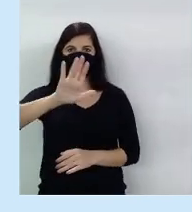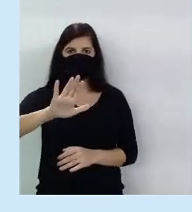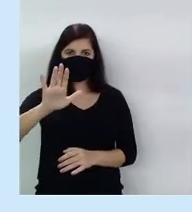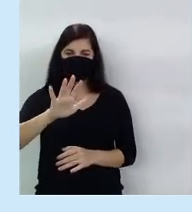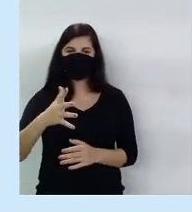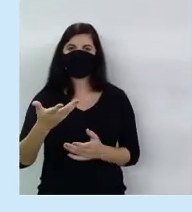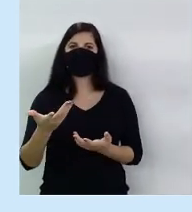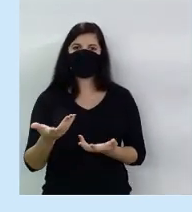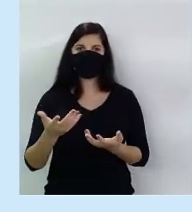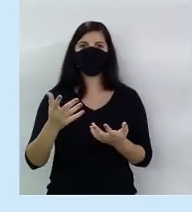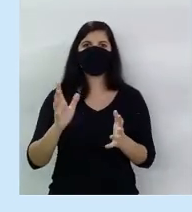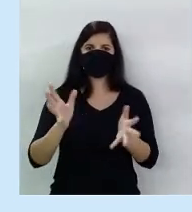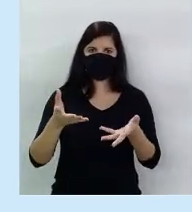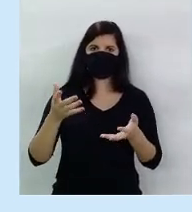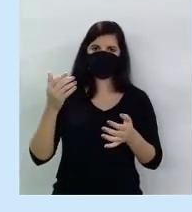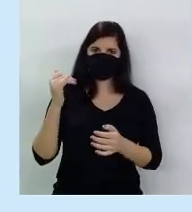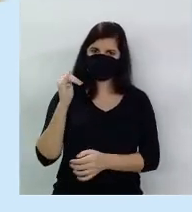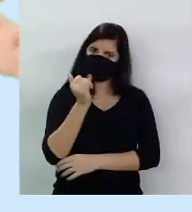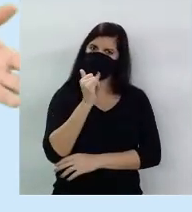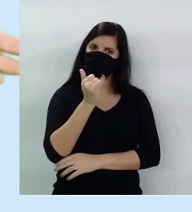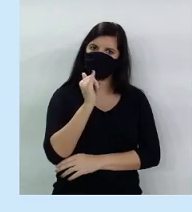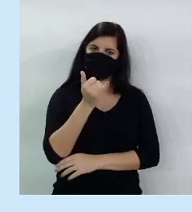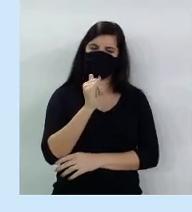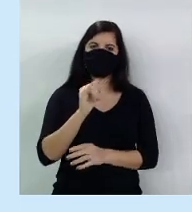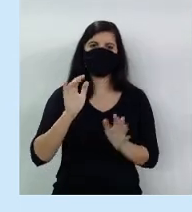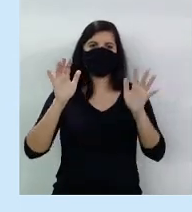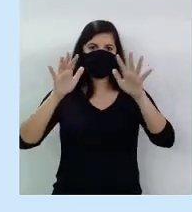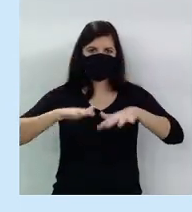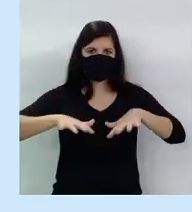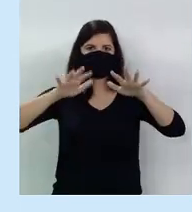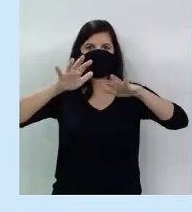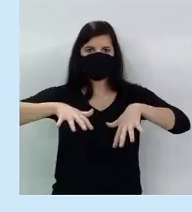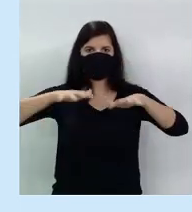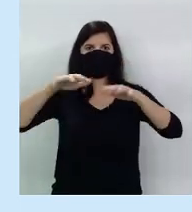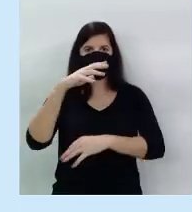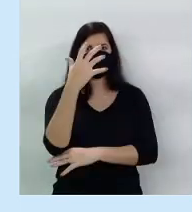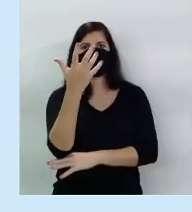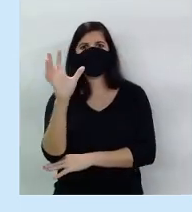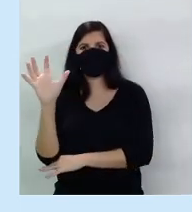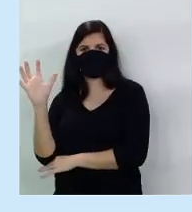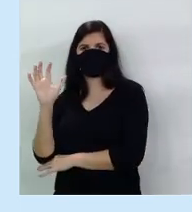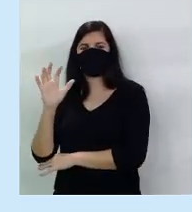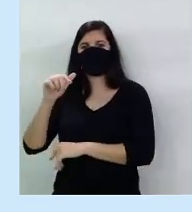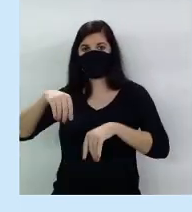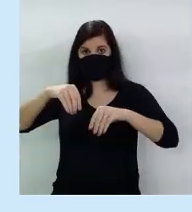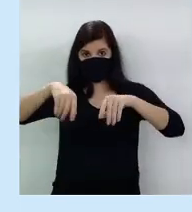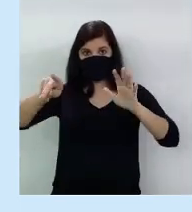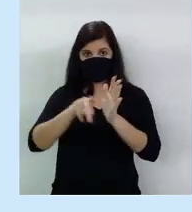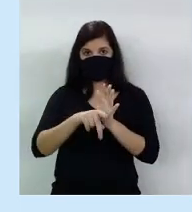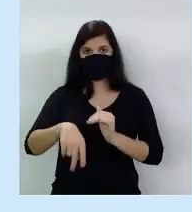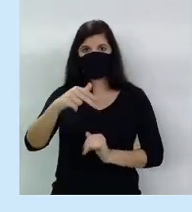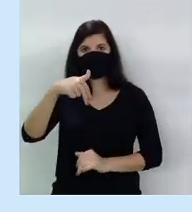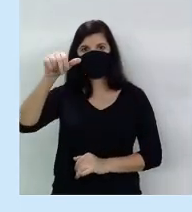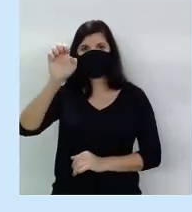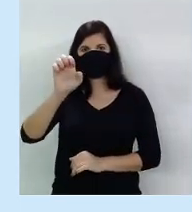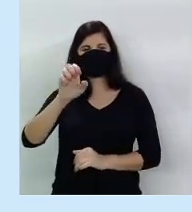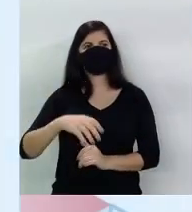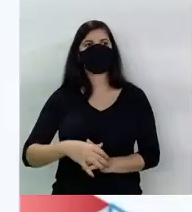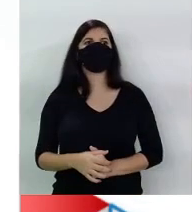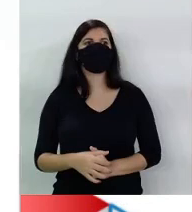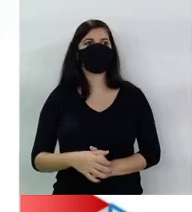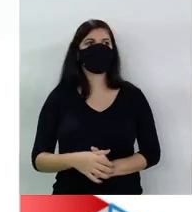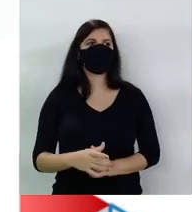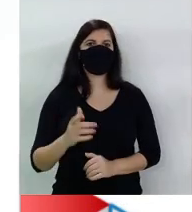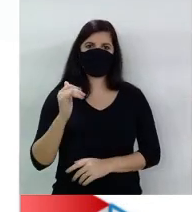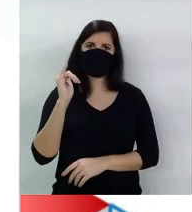europeus, há registro do culto da Jurema em nossas terras. E ainda trago para vocês